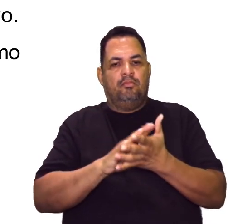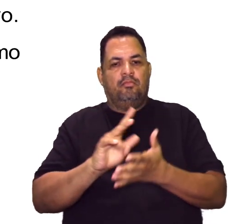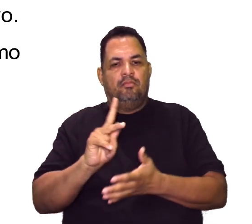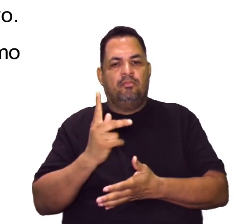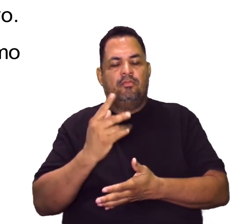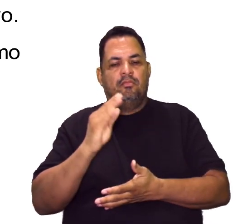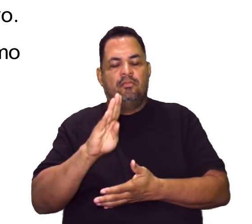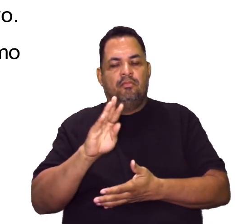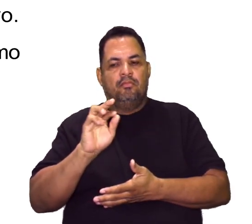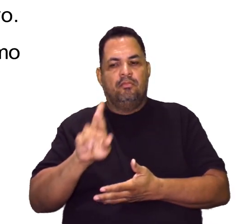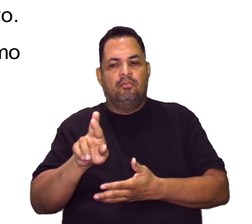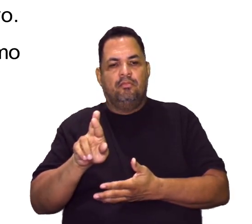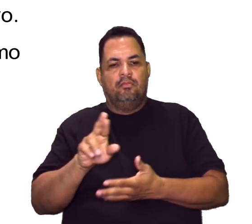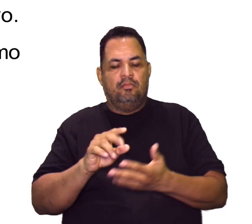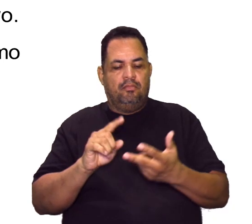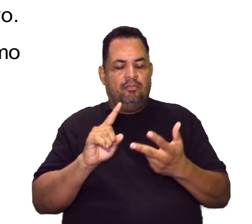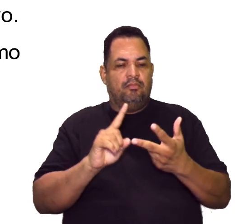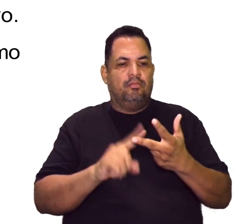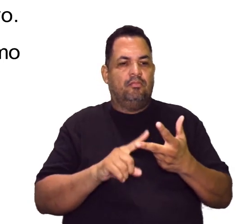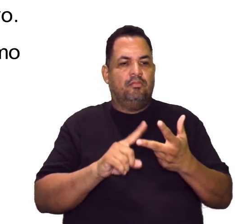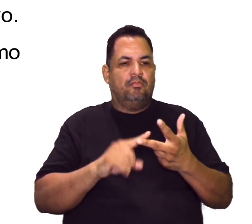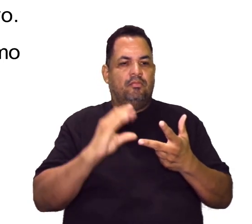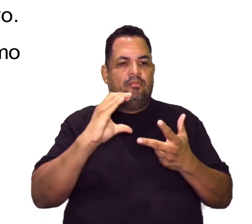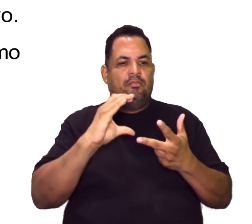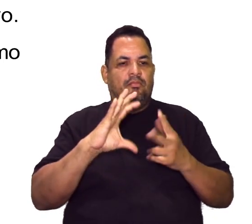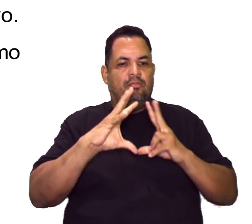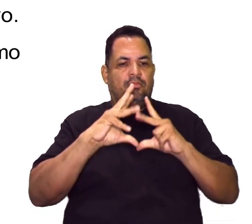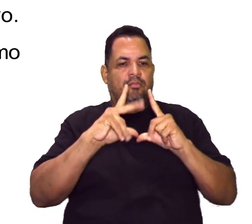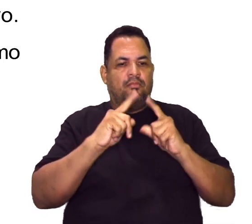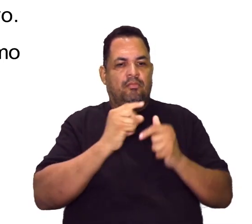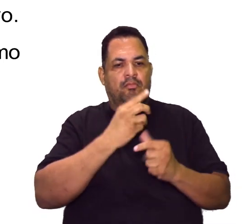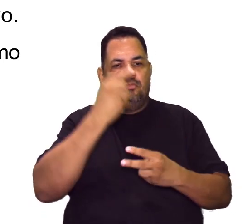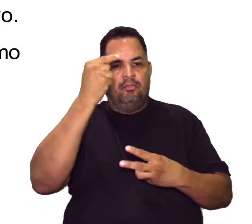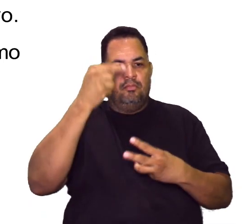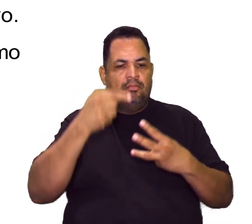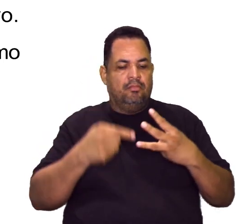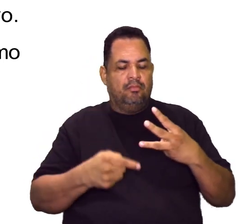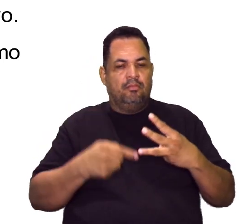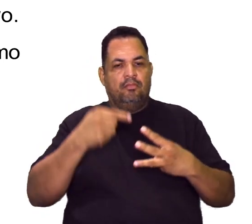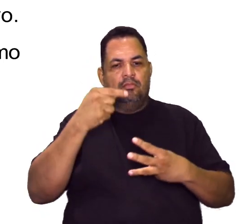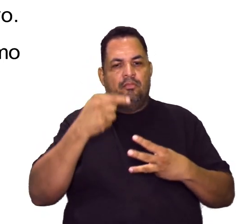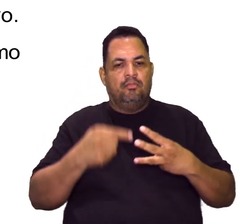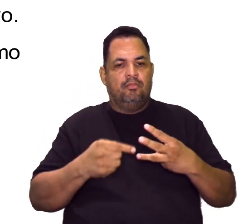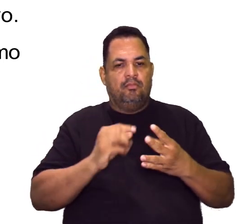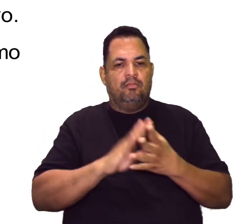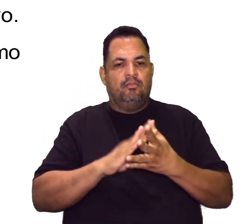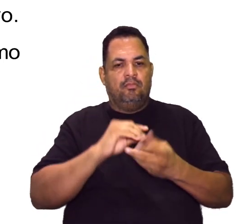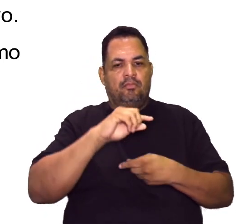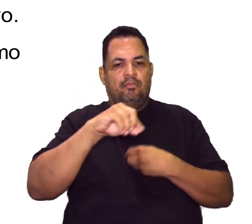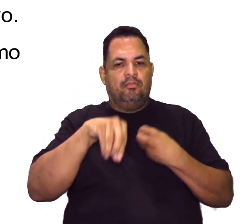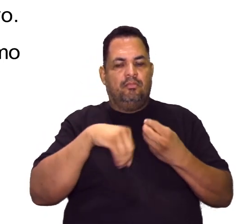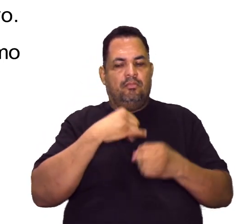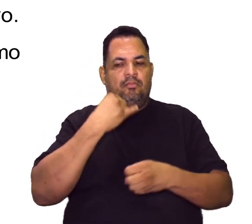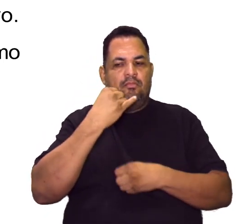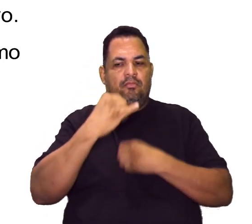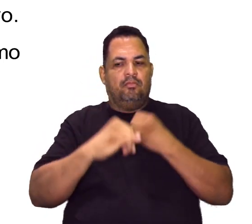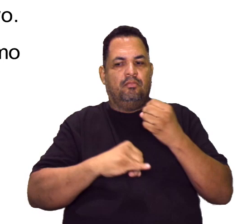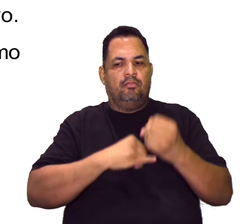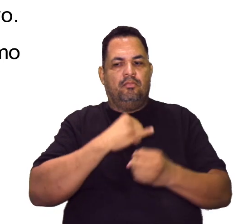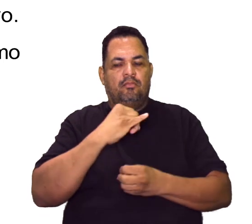de hidrogênio, o ácido bromídico. C, todos três são compostos